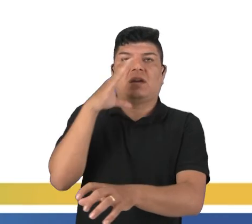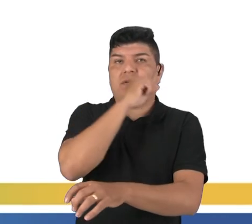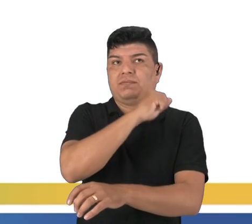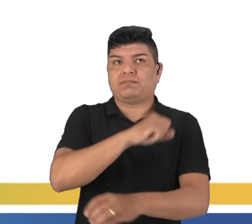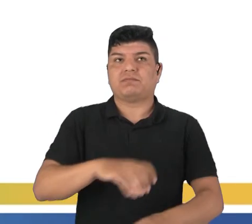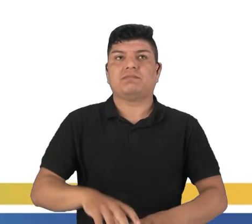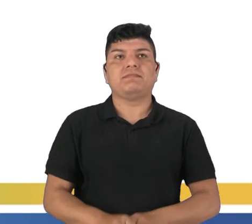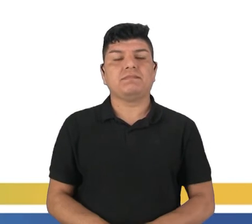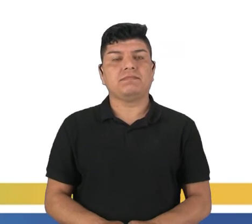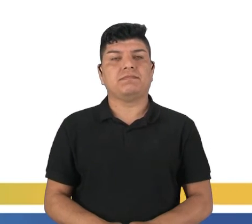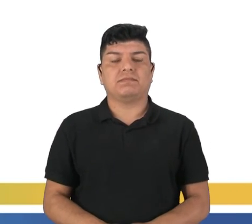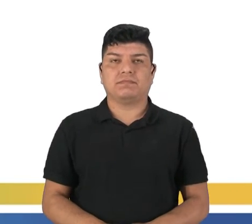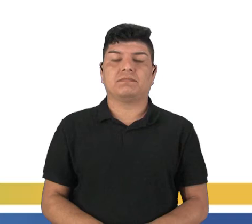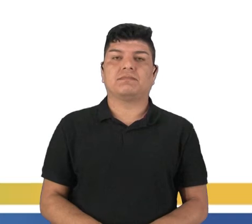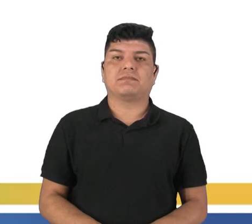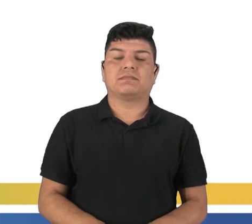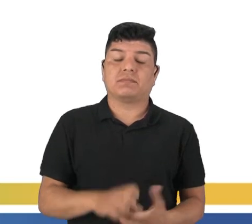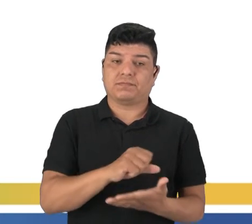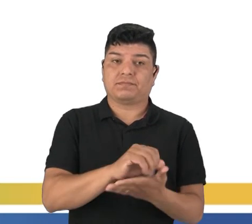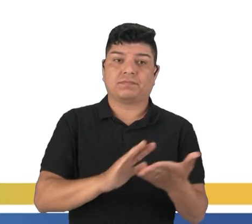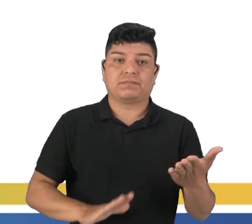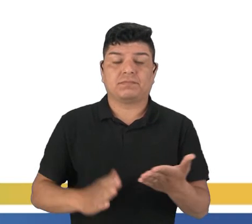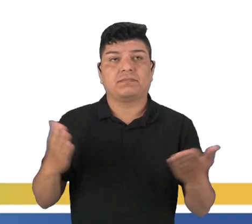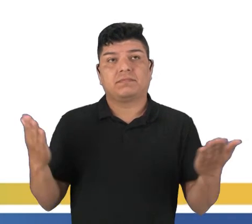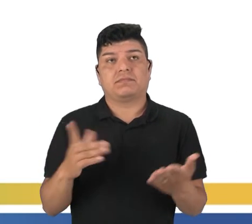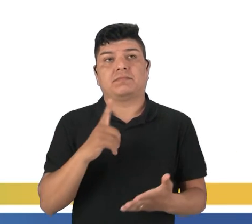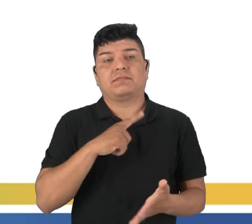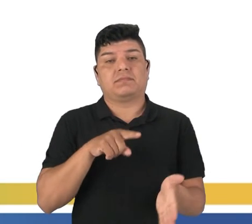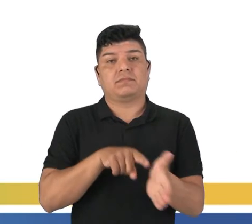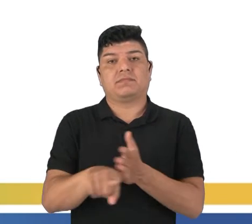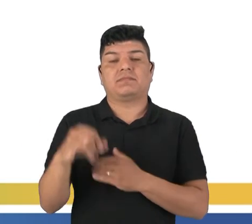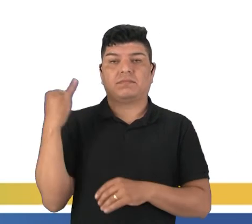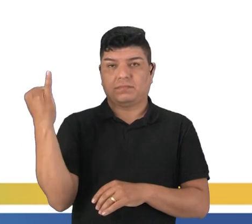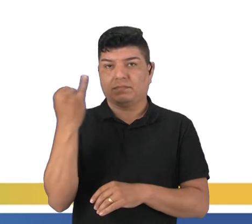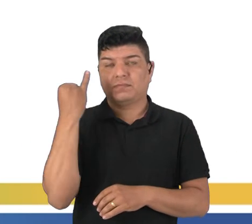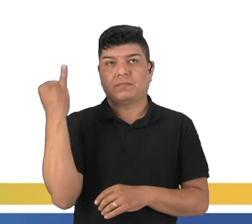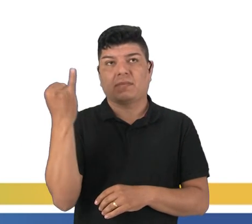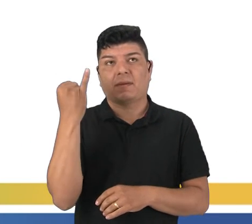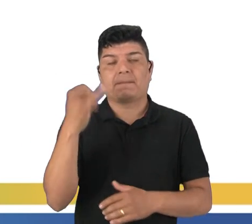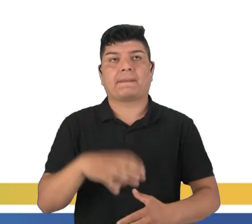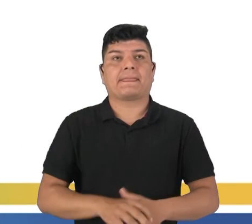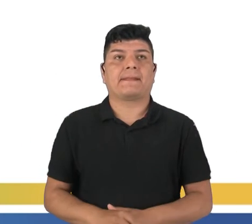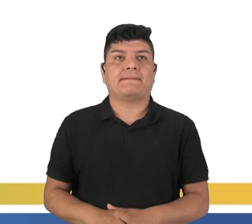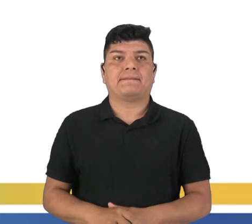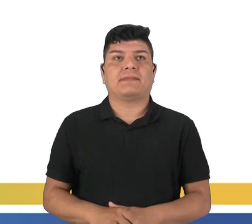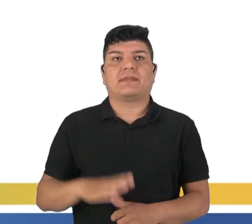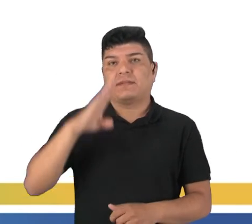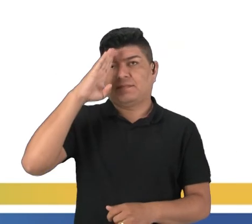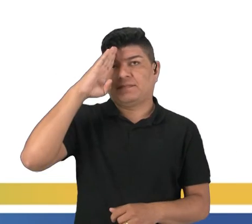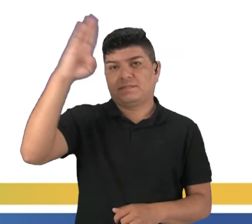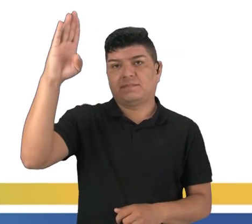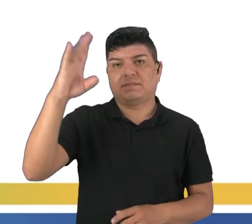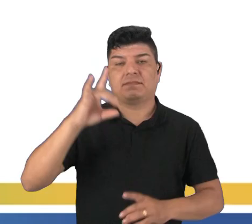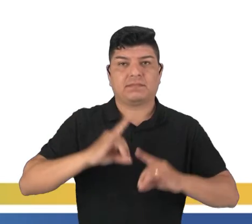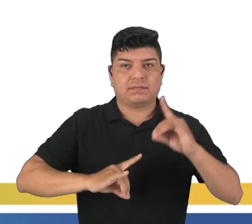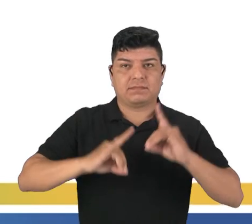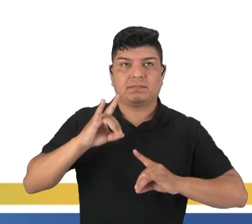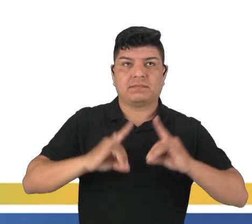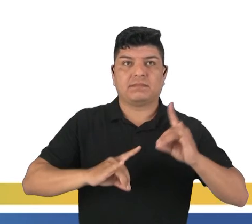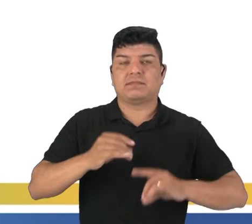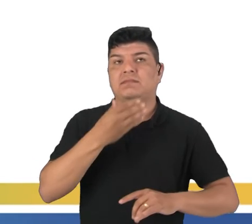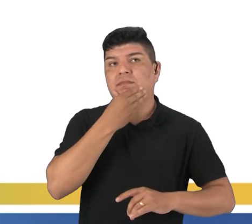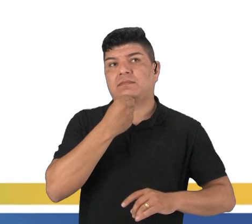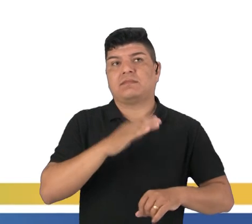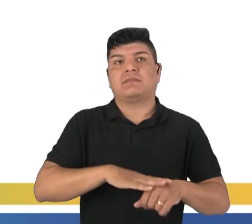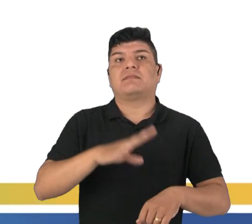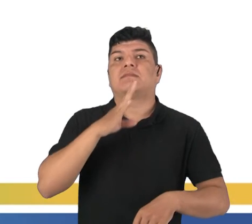rápida. Bom, no nosso Exercitando nós temos uma questão bem interessante. Um dos principais hormônios masculinos e